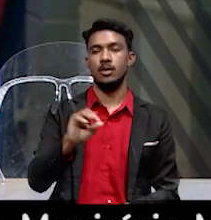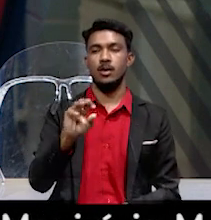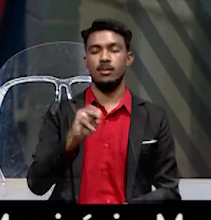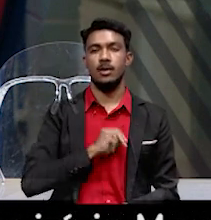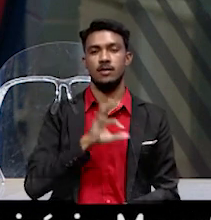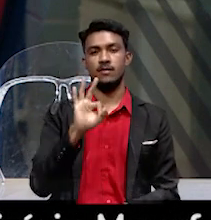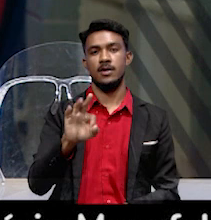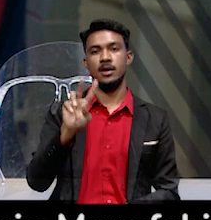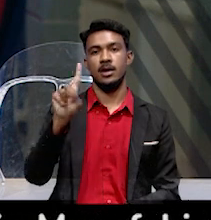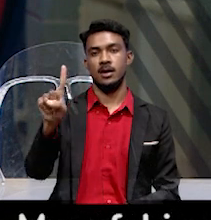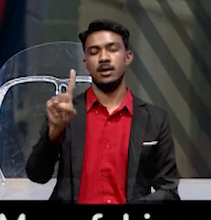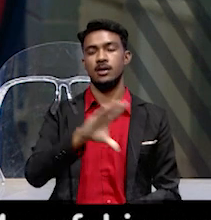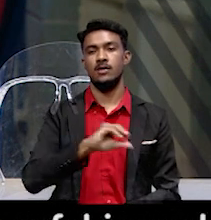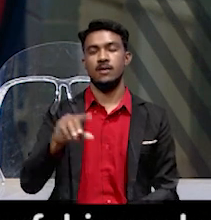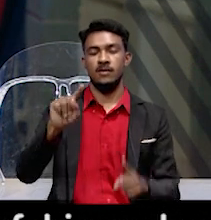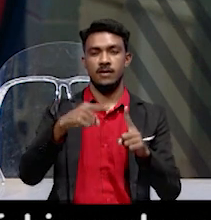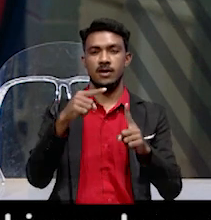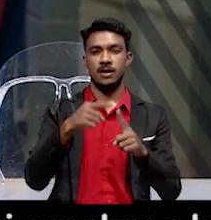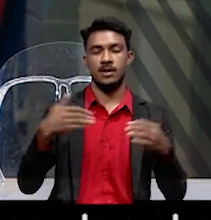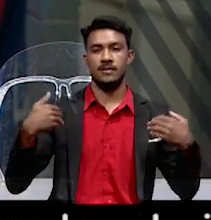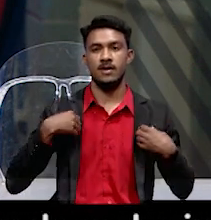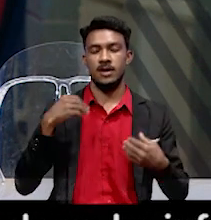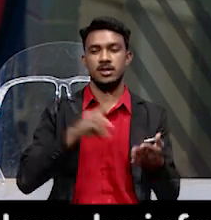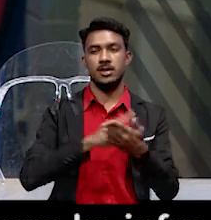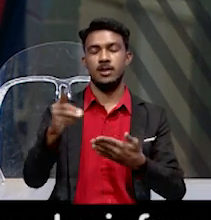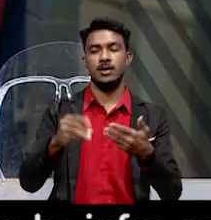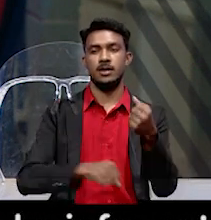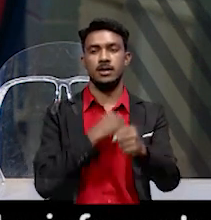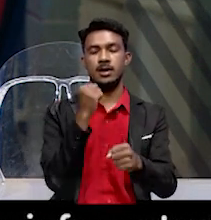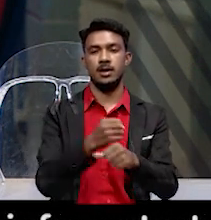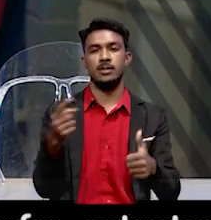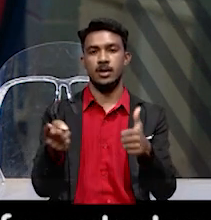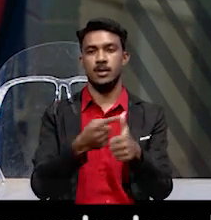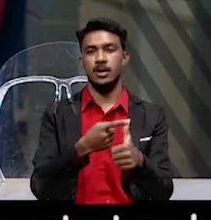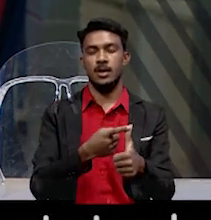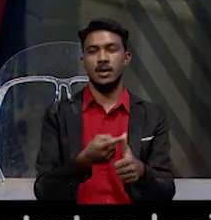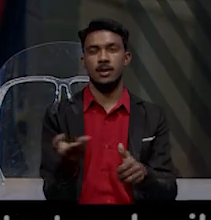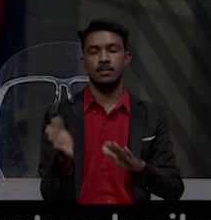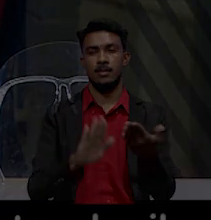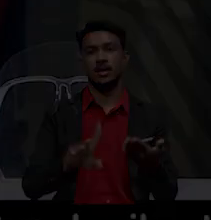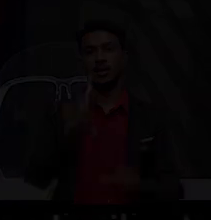Enquanto ia semana dahulu tinang ne, resista caso óbito ida.